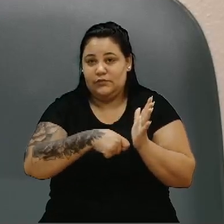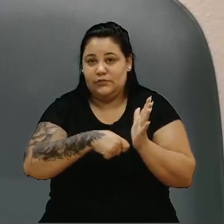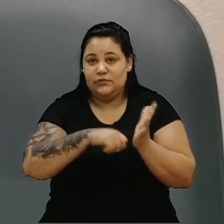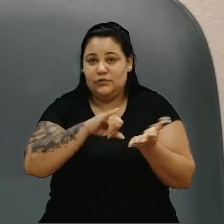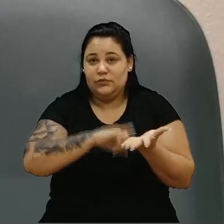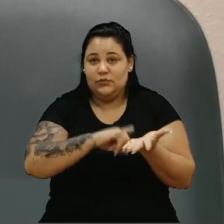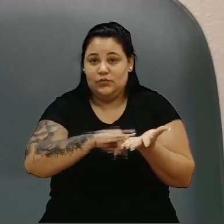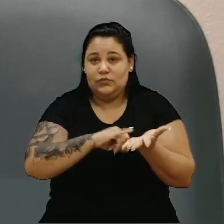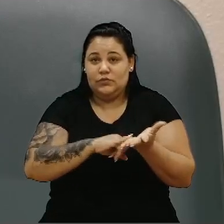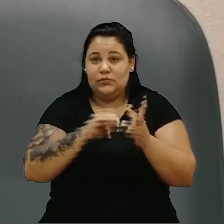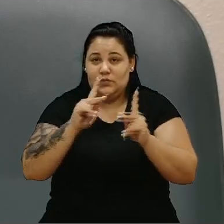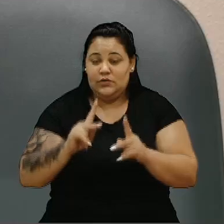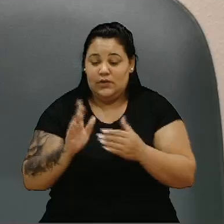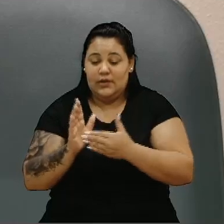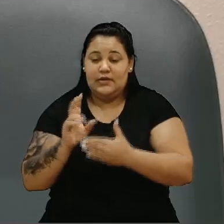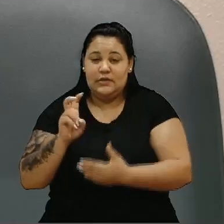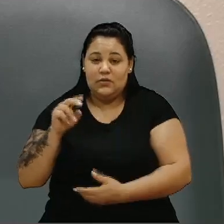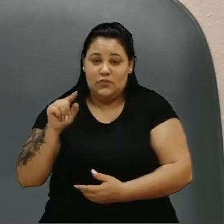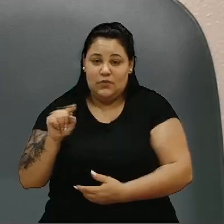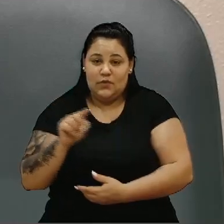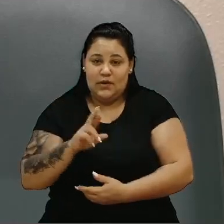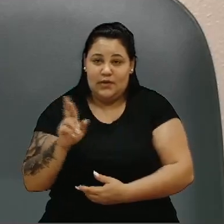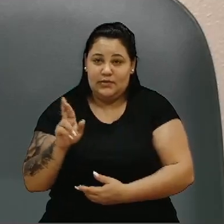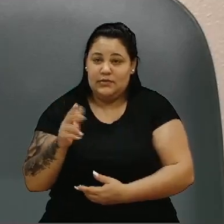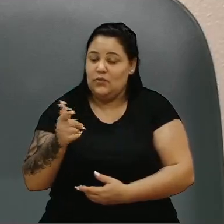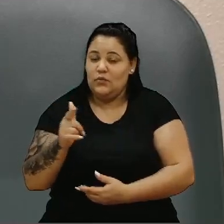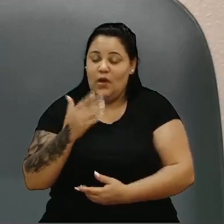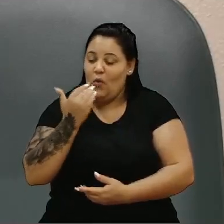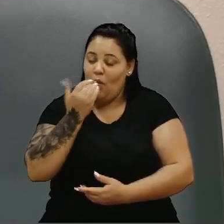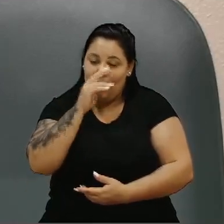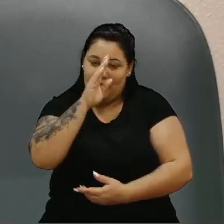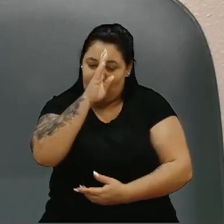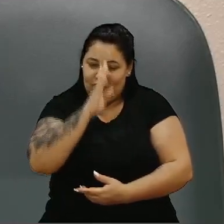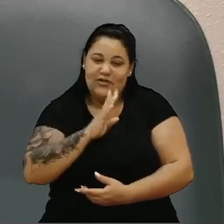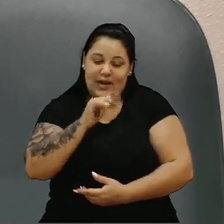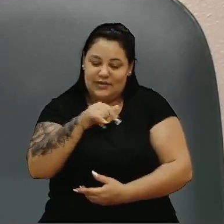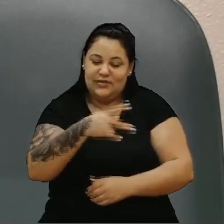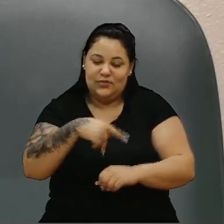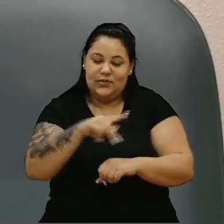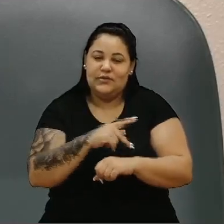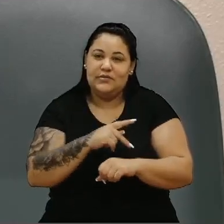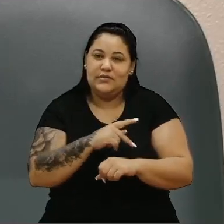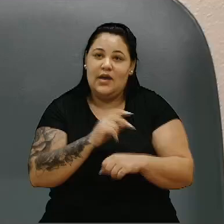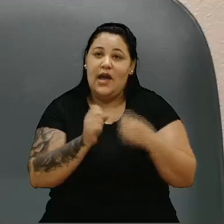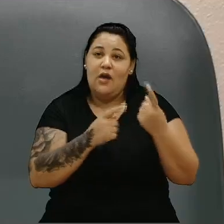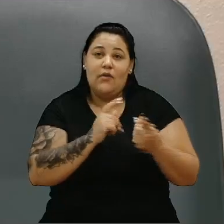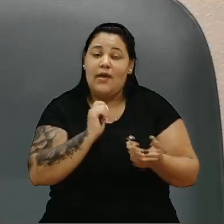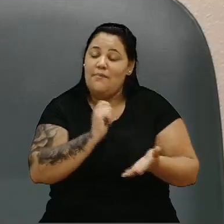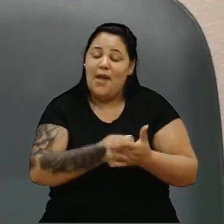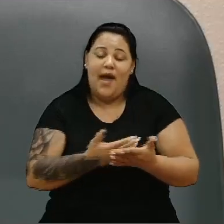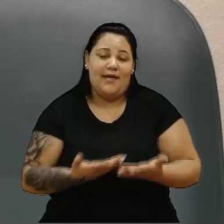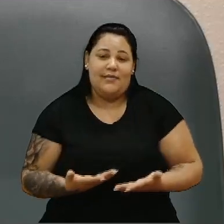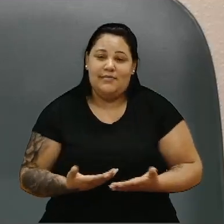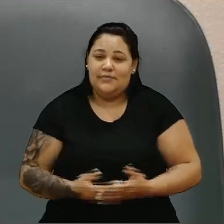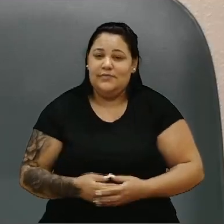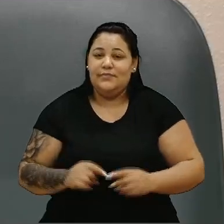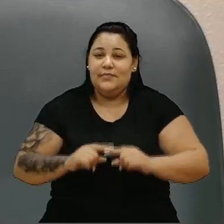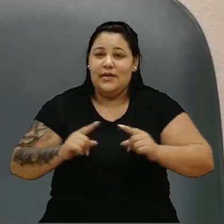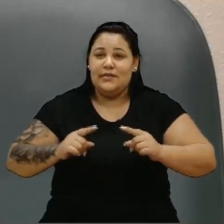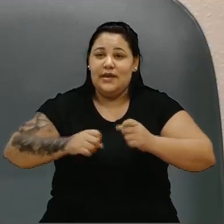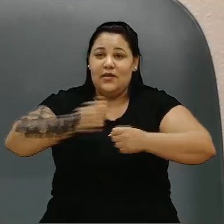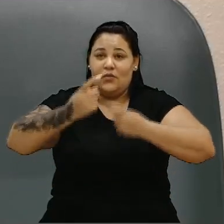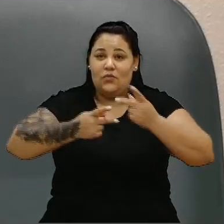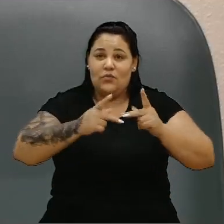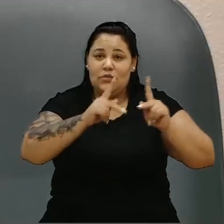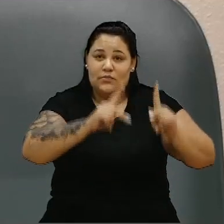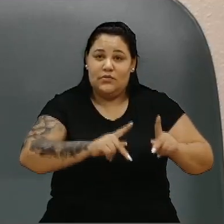R$5.000. E é verdade, colegas, não existe almoço grátis mesmo no nosso país. Sempre alguém paga a conta. Mas a questão é que umas pessoas pagam um